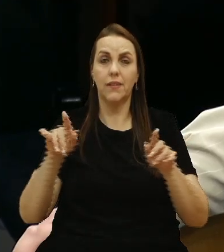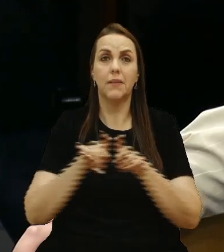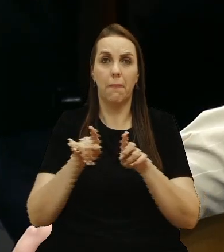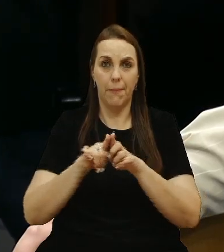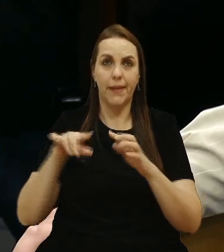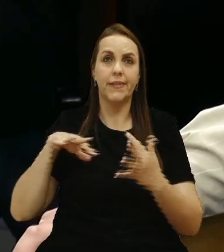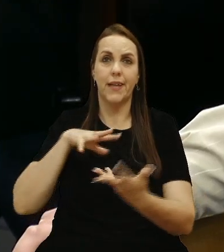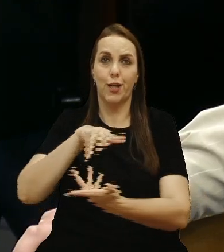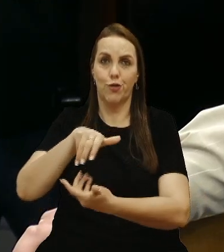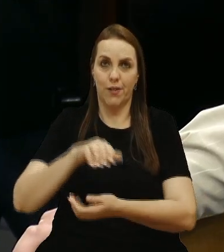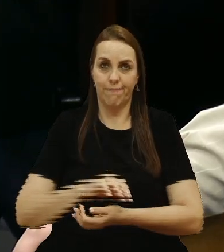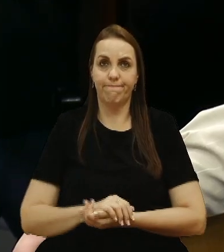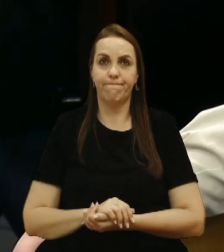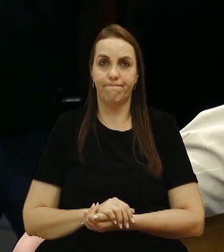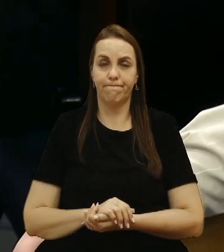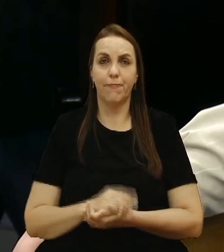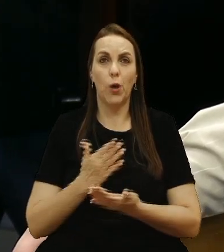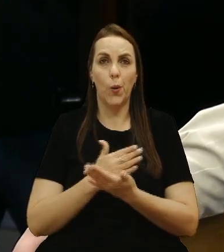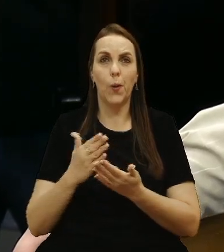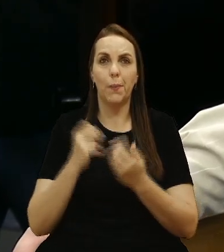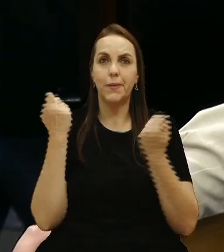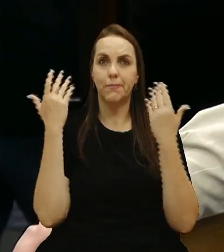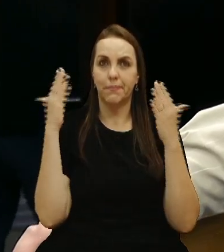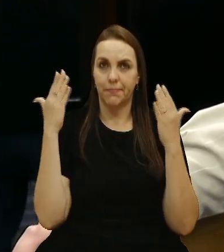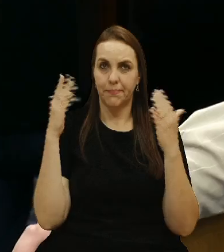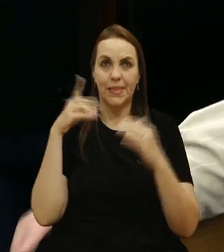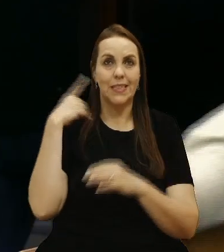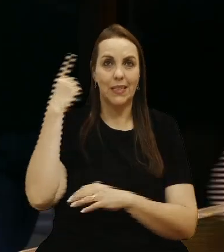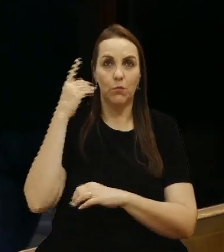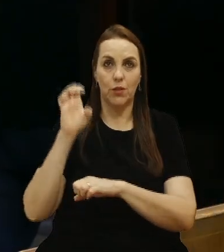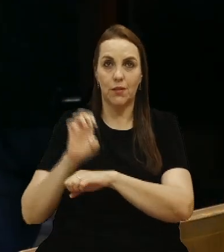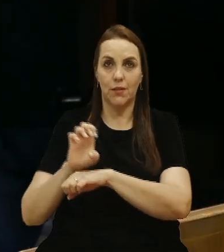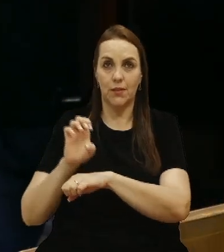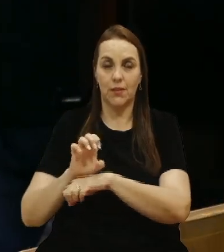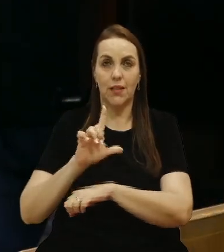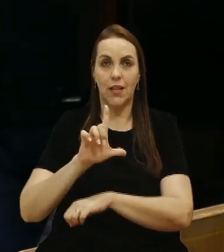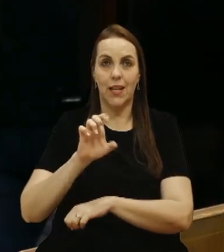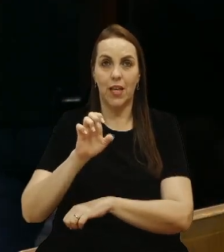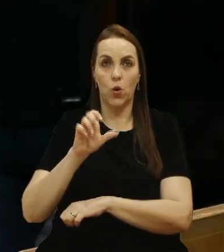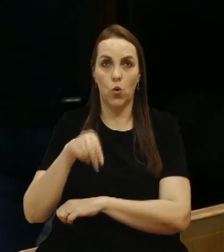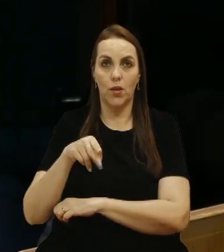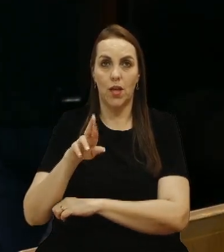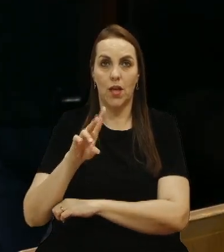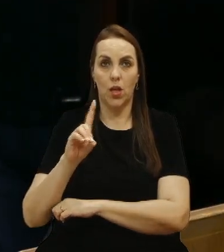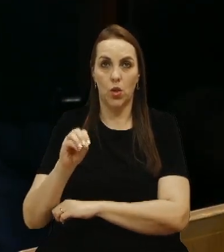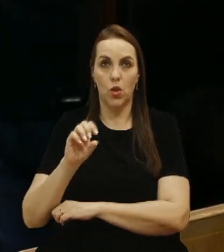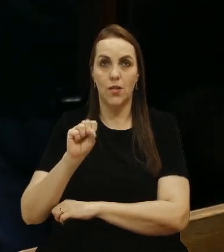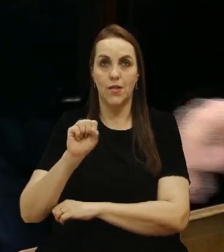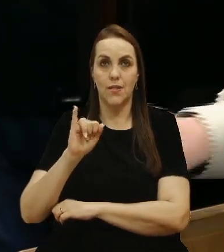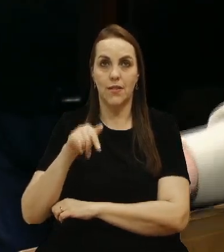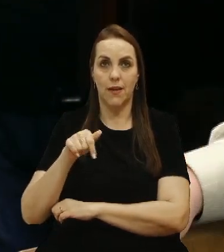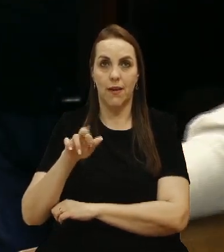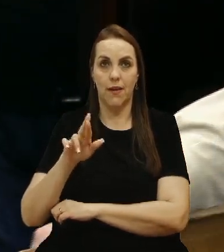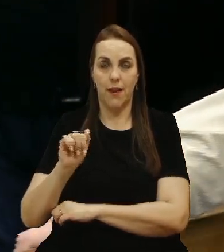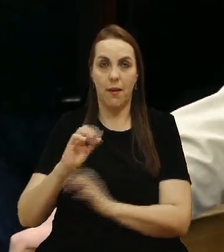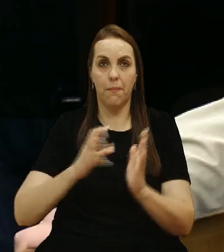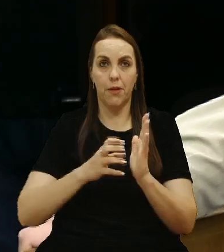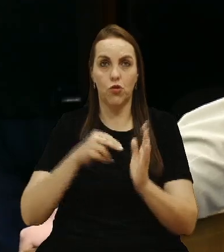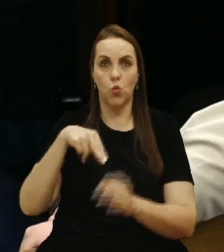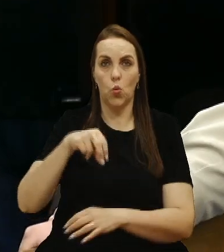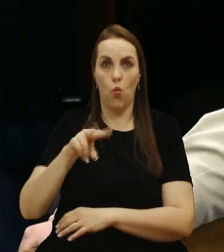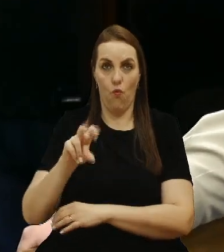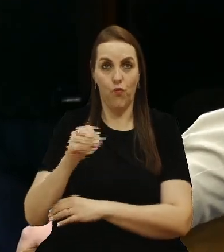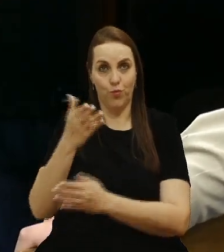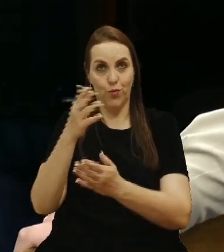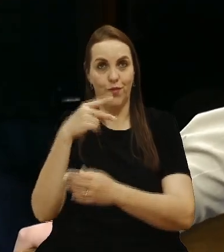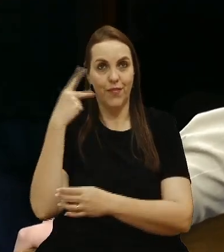internacional. Eu começo aqui parabenizando o deputado estadual Leonardo Siqueira, do Partido Novo, vereadora Sandra, lá de São Paulo, que denunciou